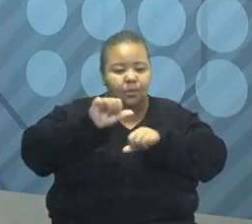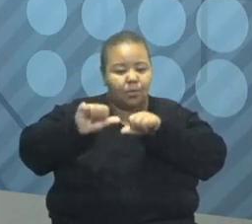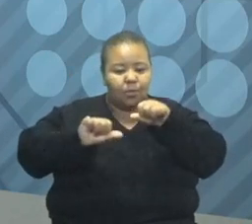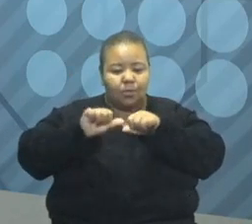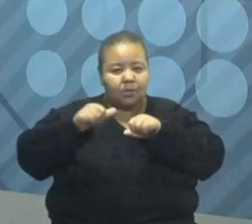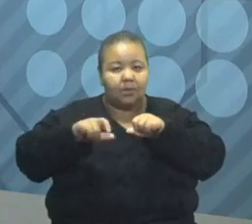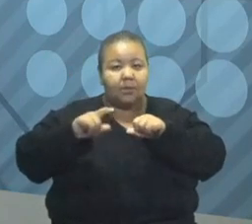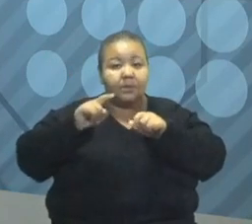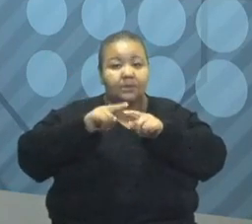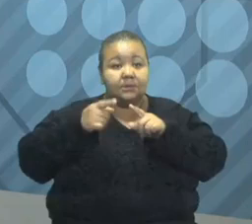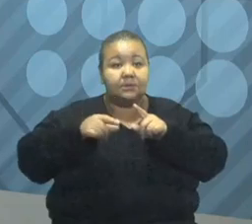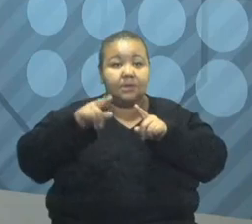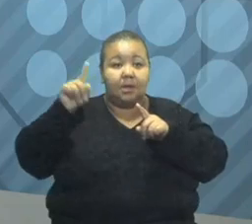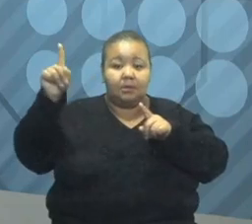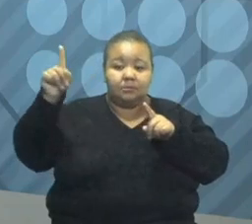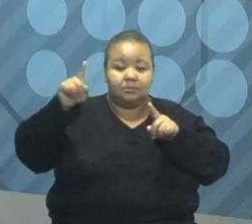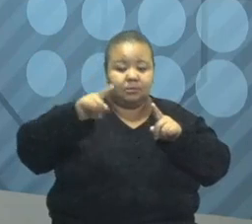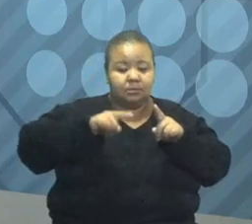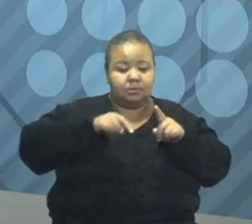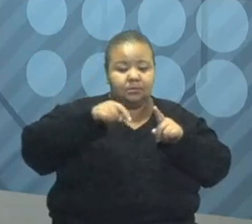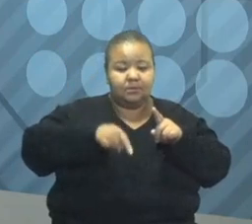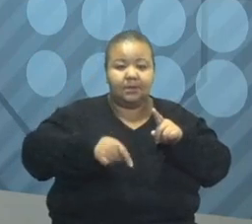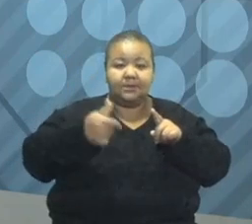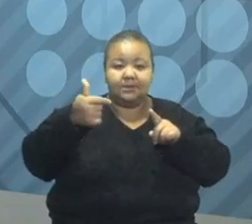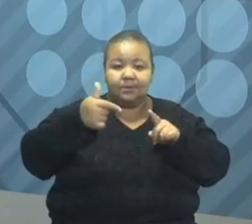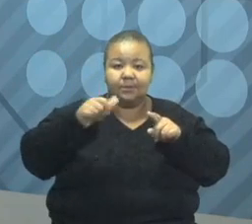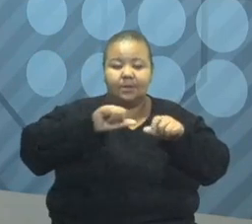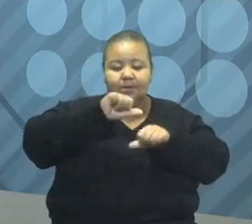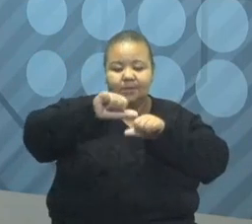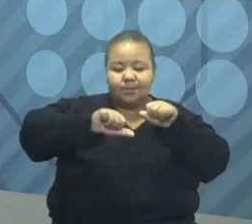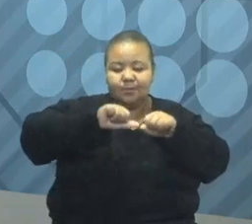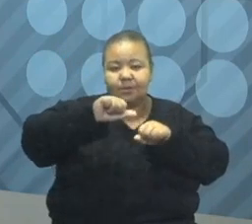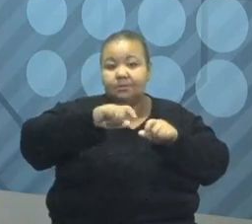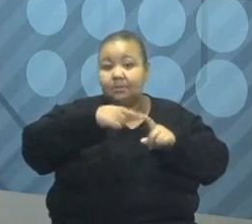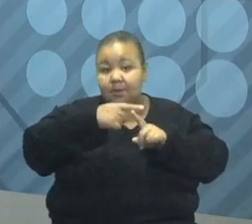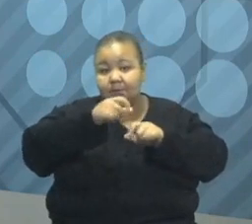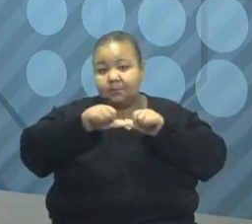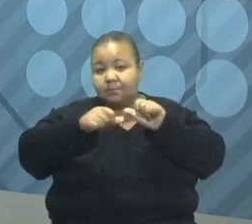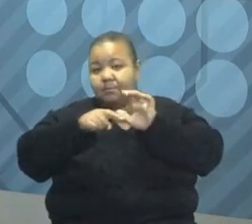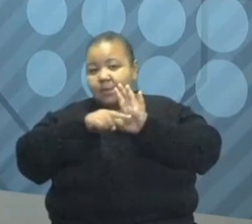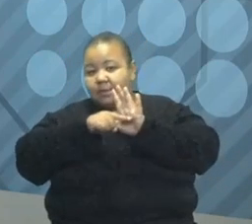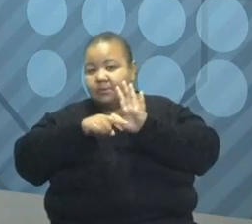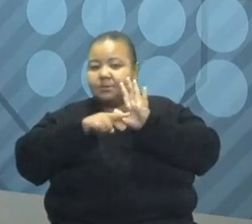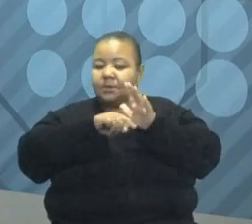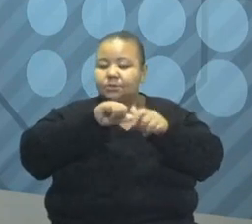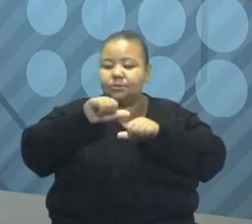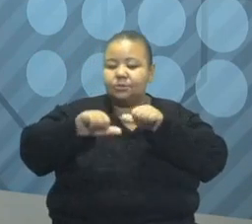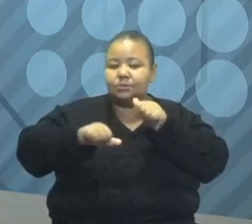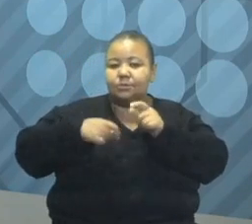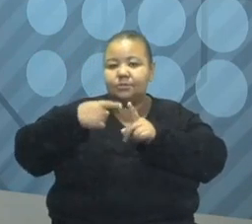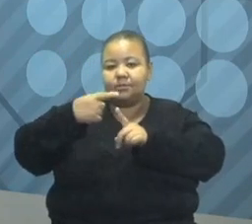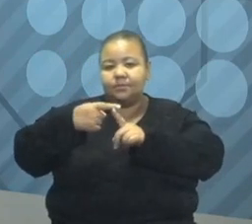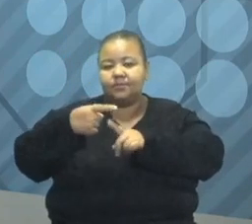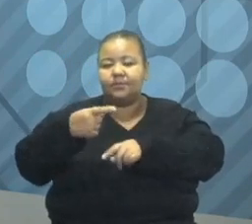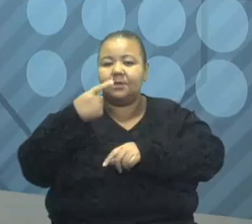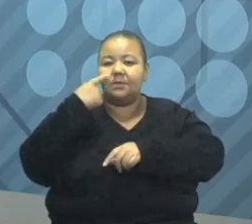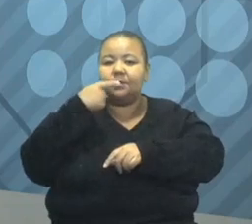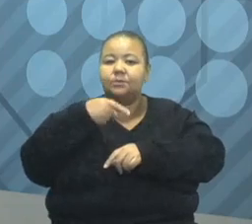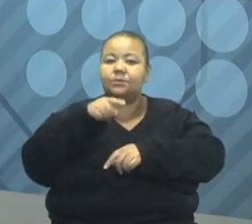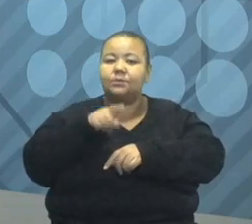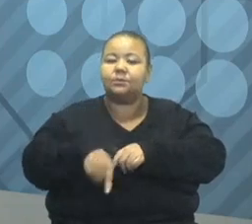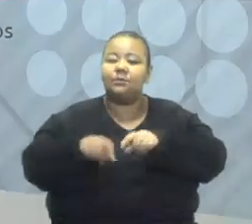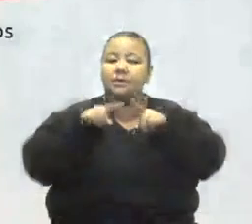na diagonal, se está no sentido da diagonal secundária, a gente inverte o sinal. Vimos ainda a